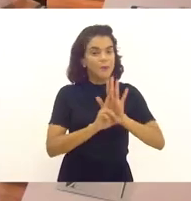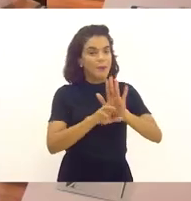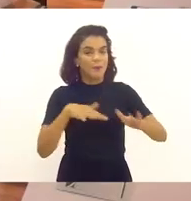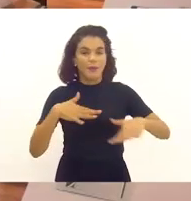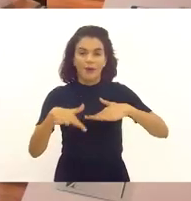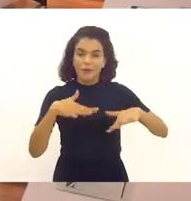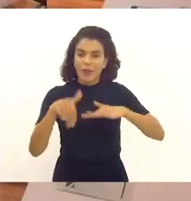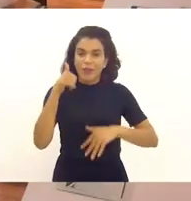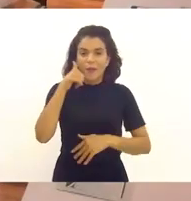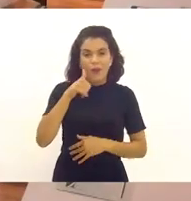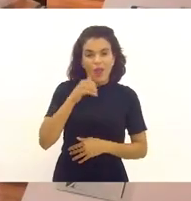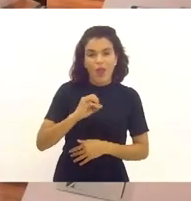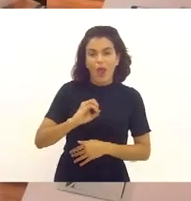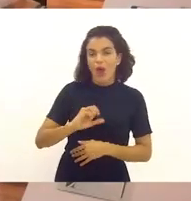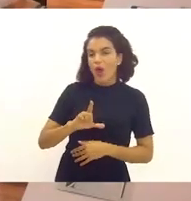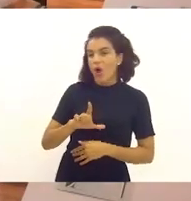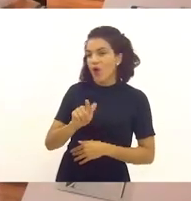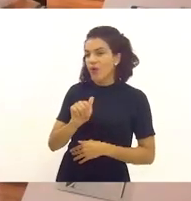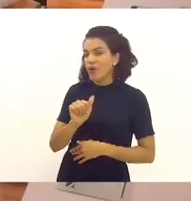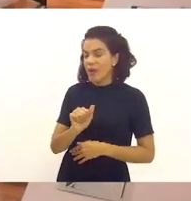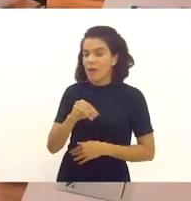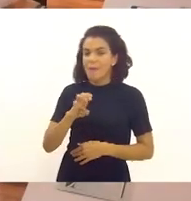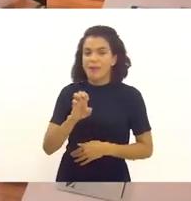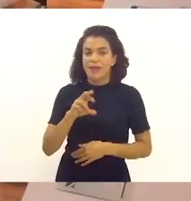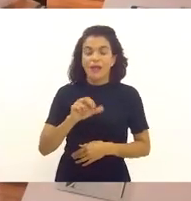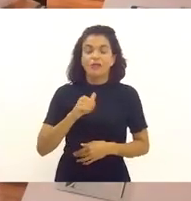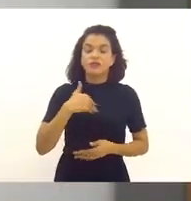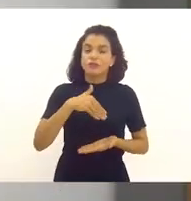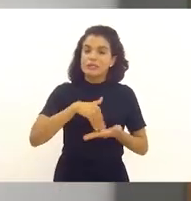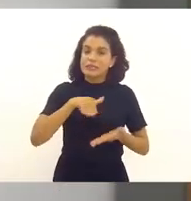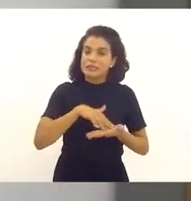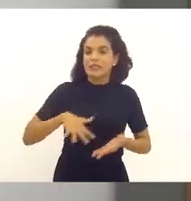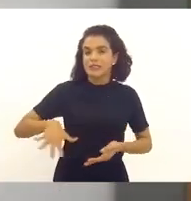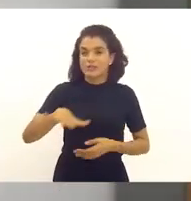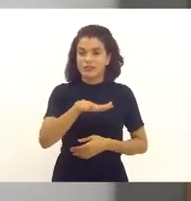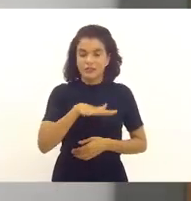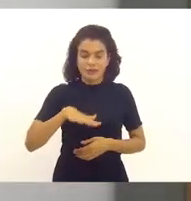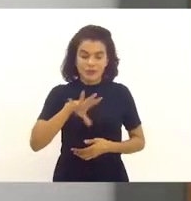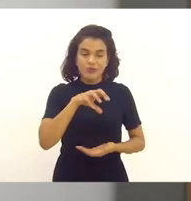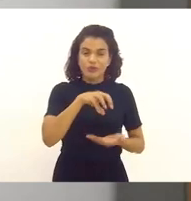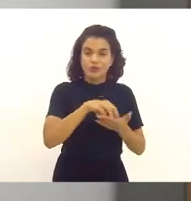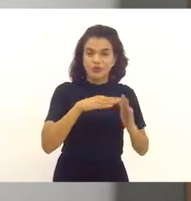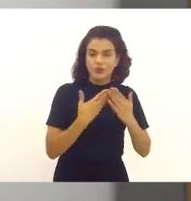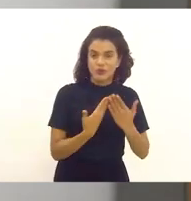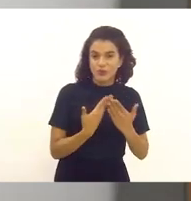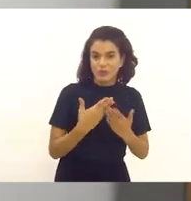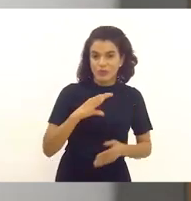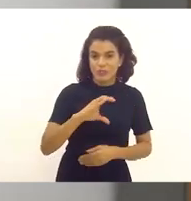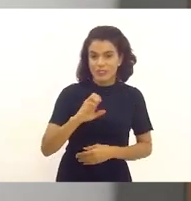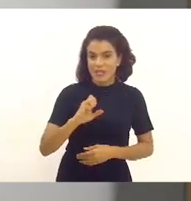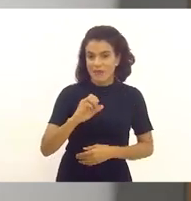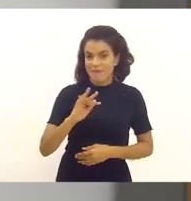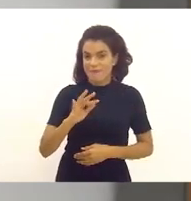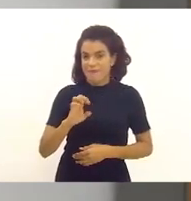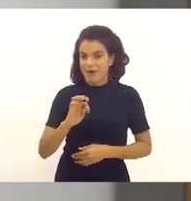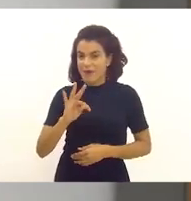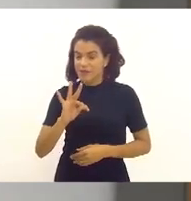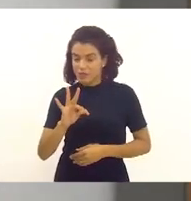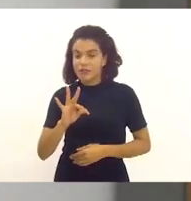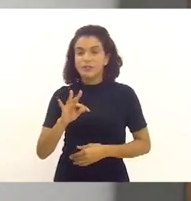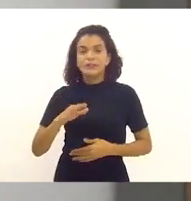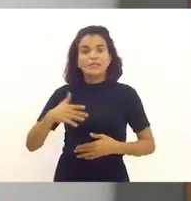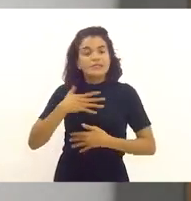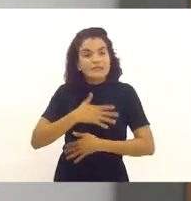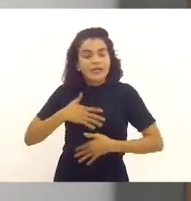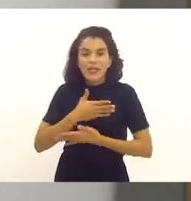o movimento de mulheres Olga Benário sou secretária Geral do diretório Central dos Estudantes do CEFET né e queria saudar